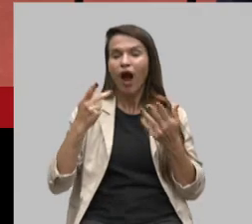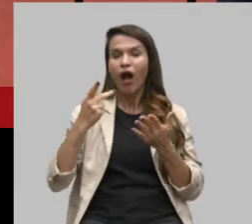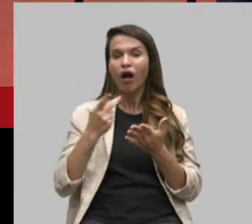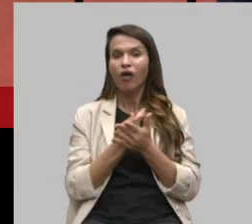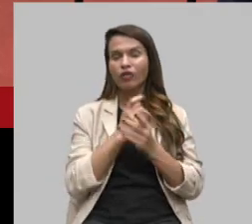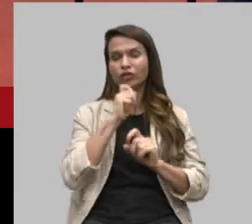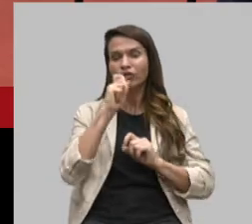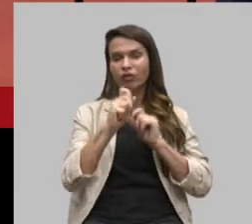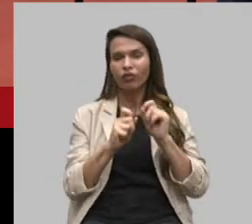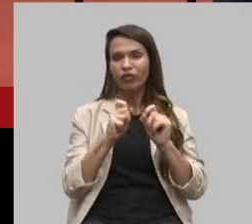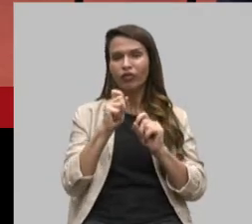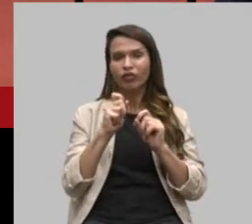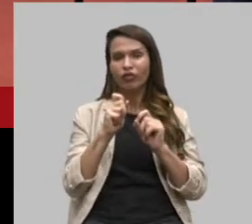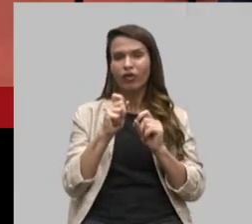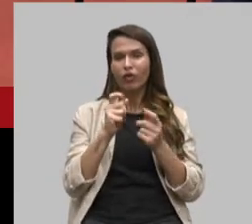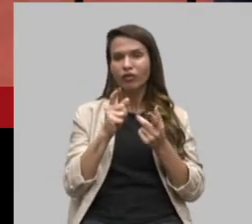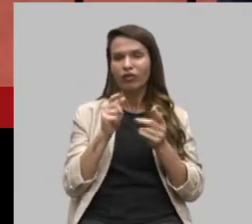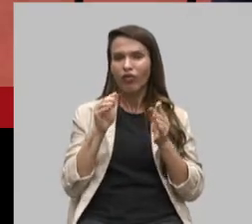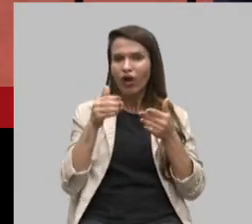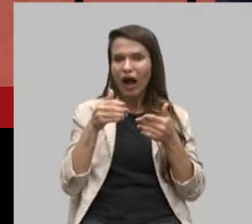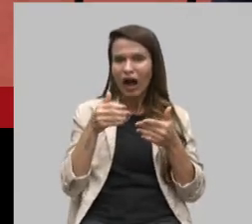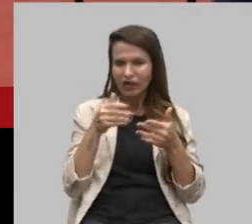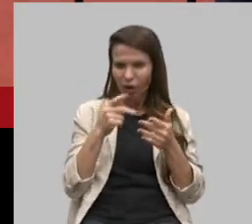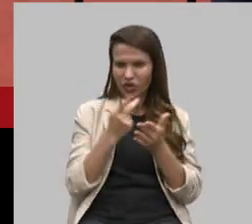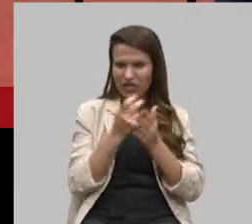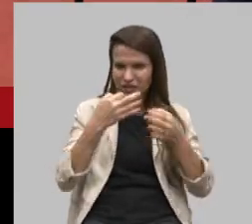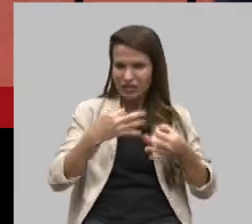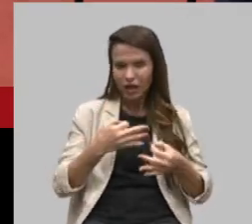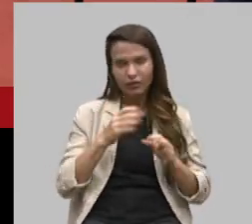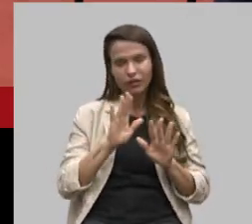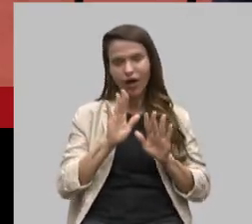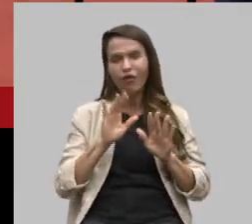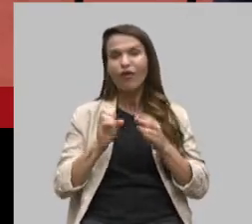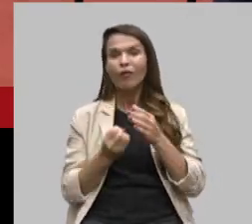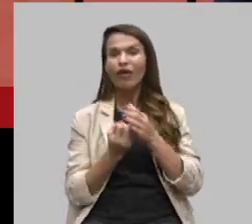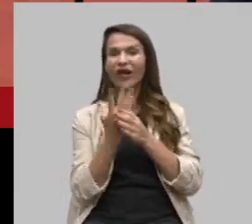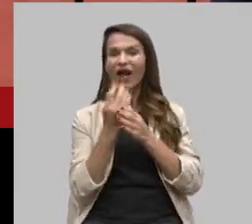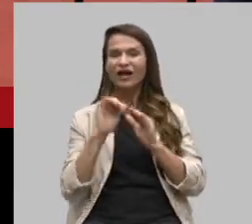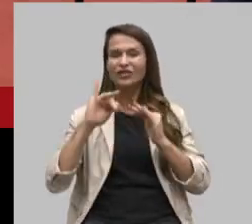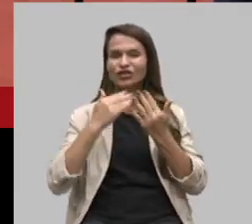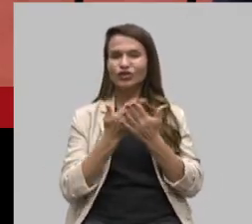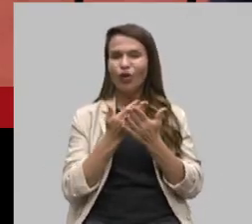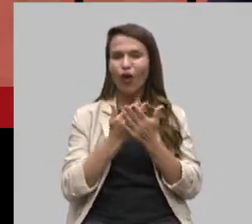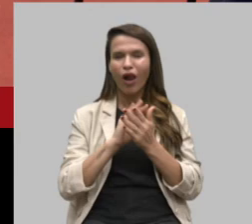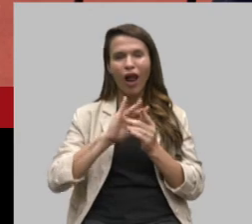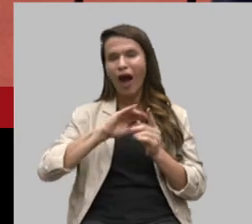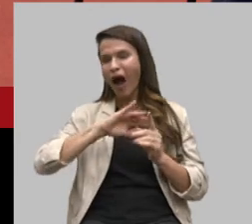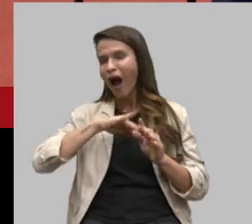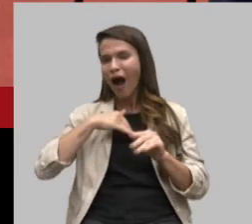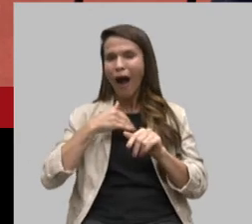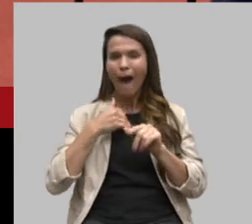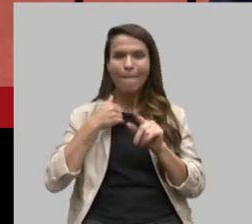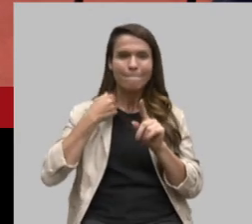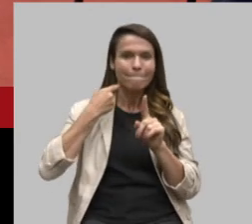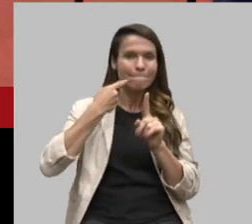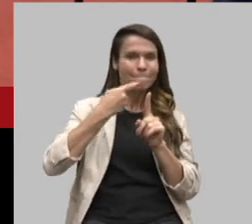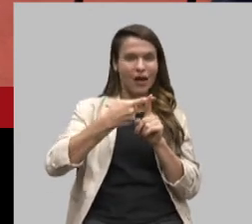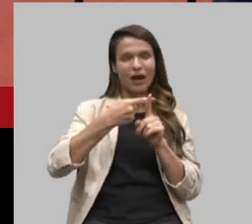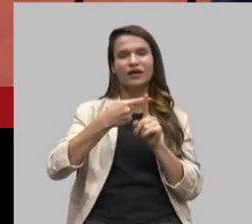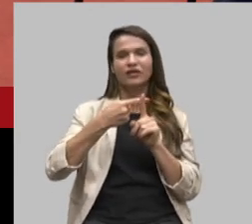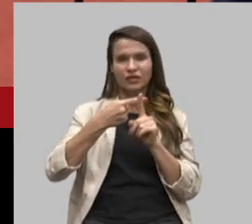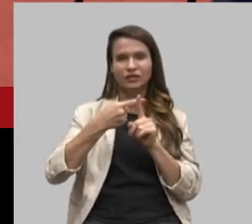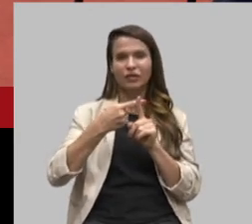para nem sempre dar certo ok são criadas escolas a mais para estipular cargas e quantidades de alunos